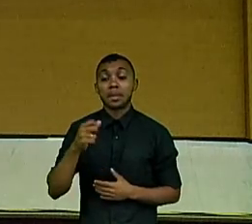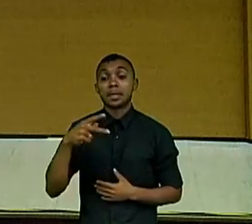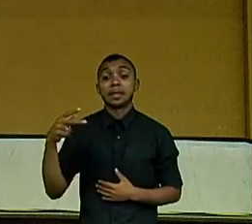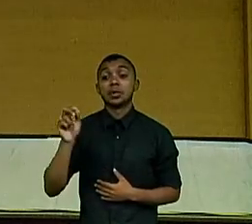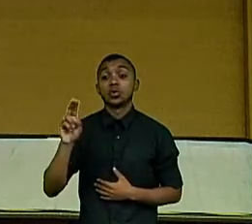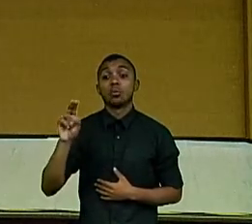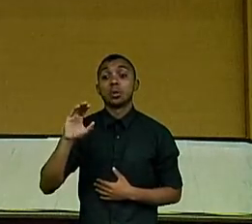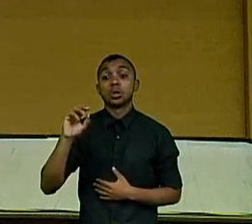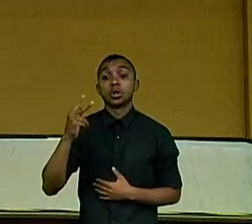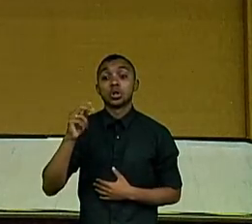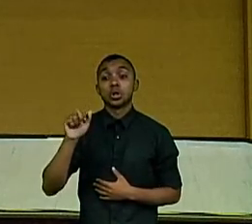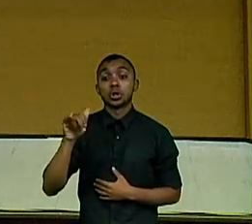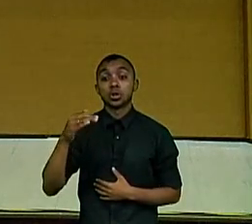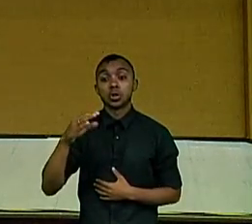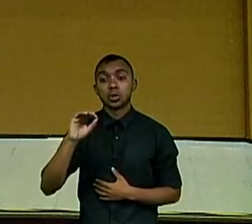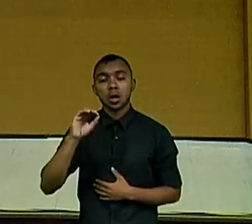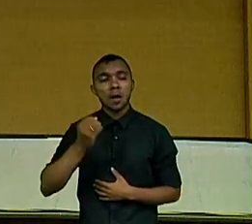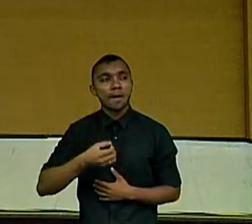grito